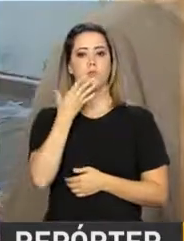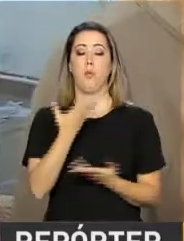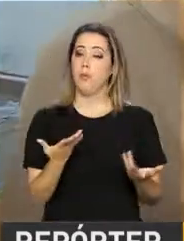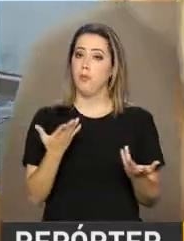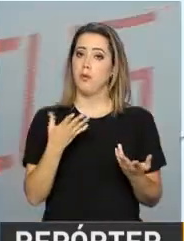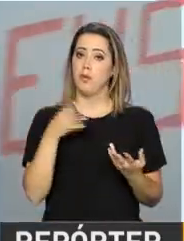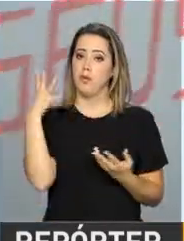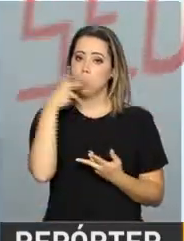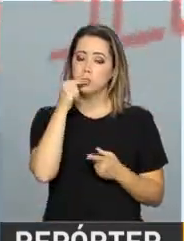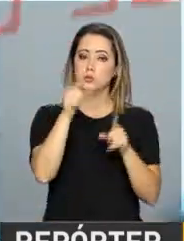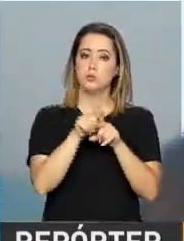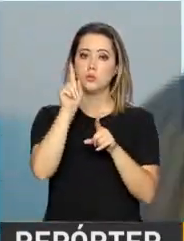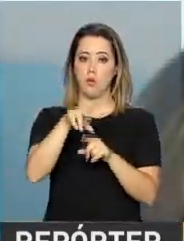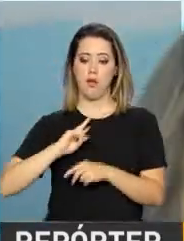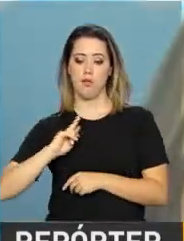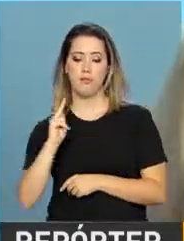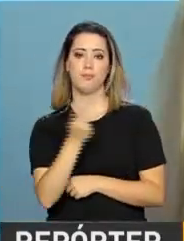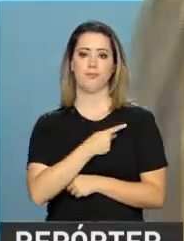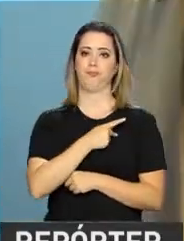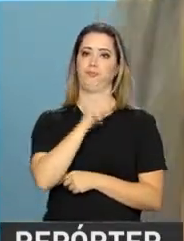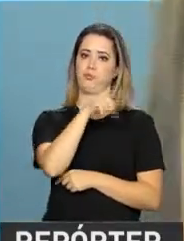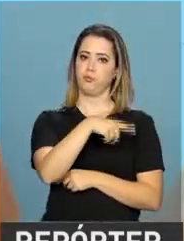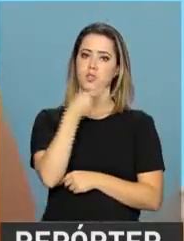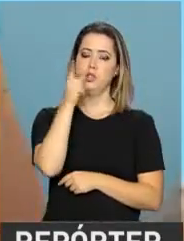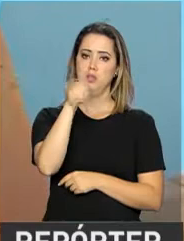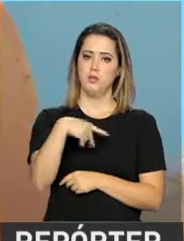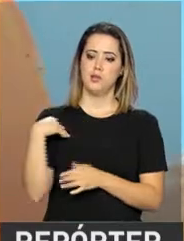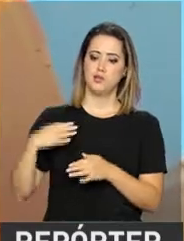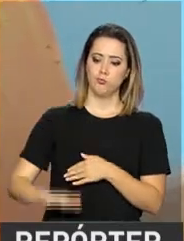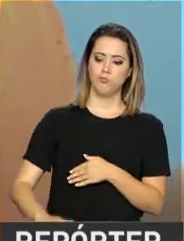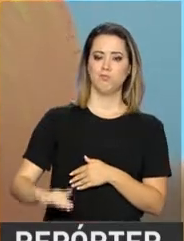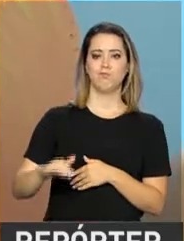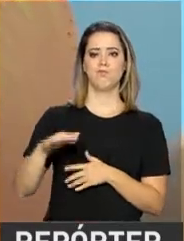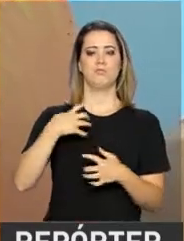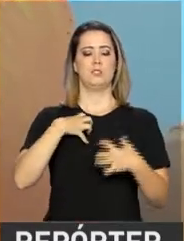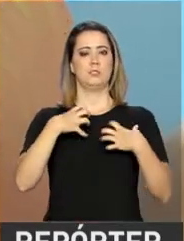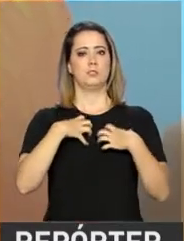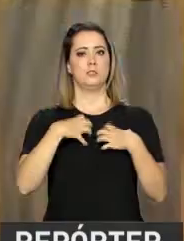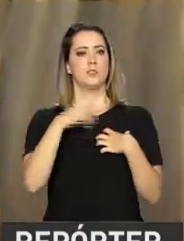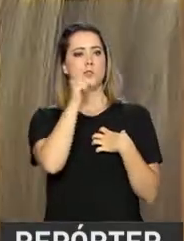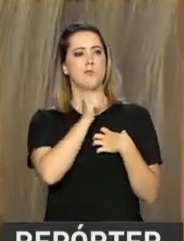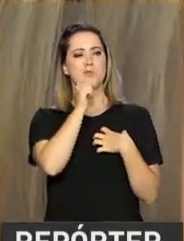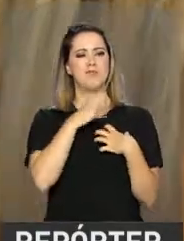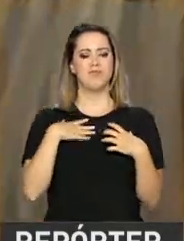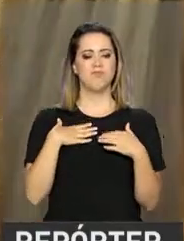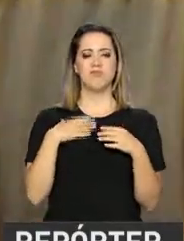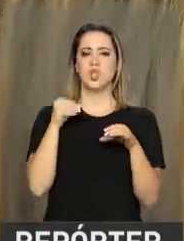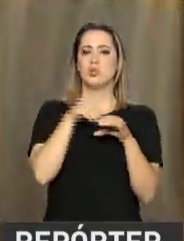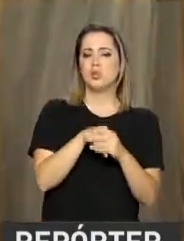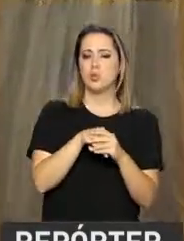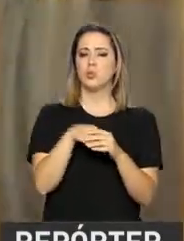até aqui é uma transexual melissa conta que desde pequena sentia que era uma menina presa num corpo